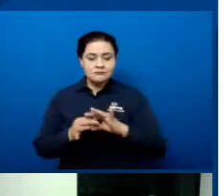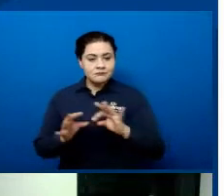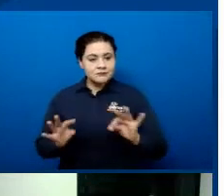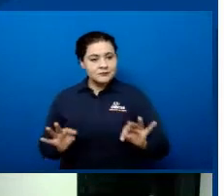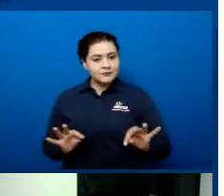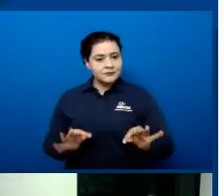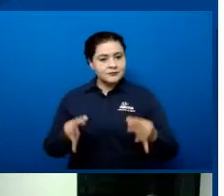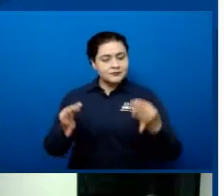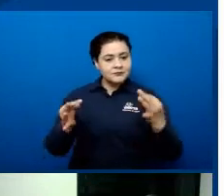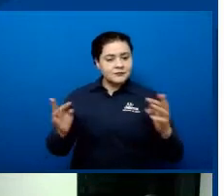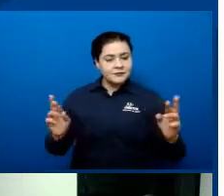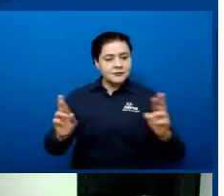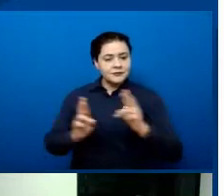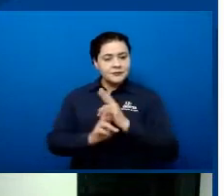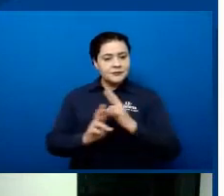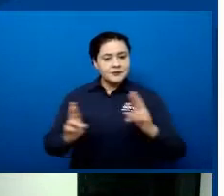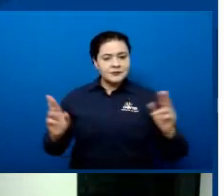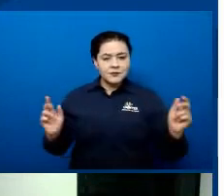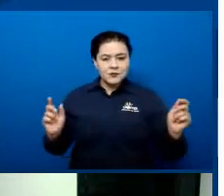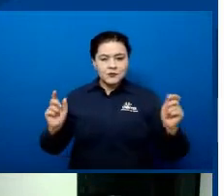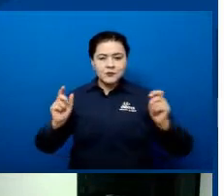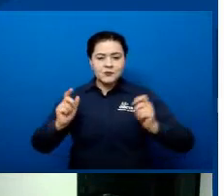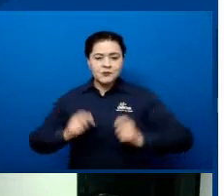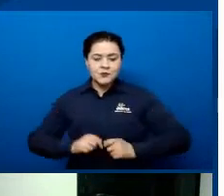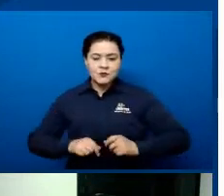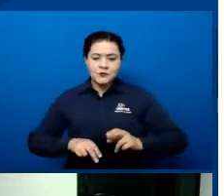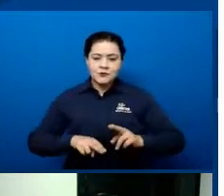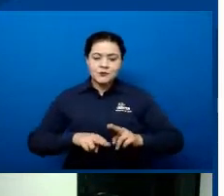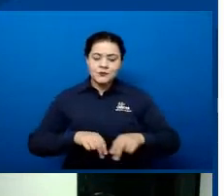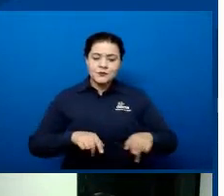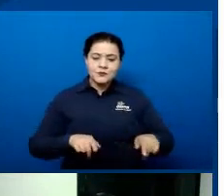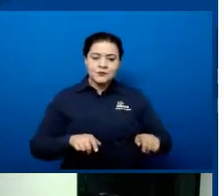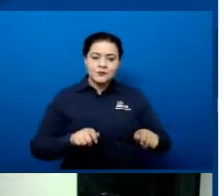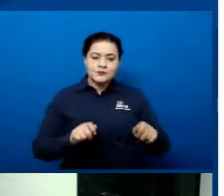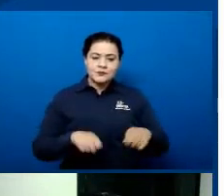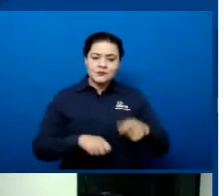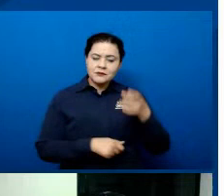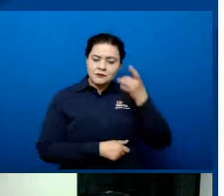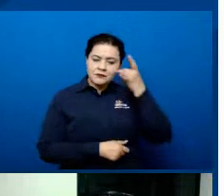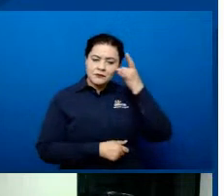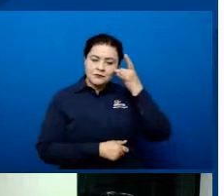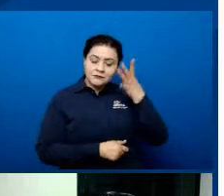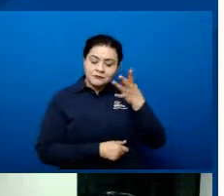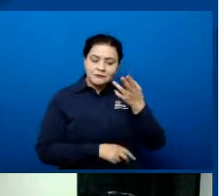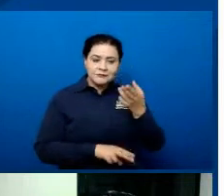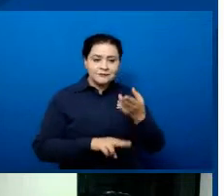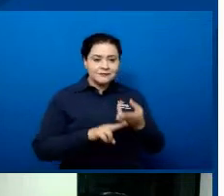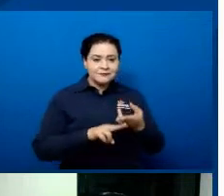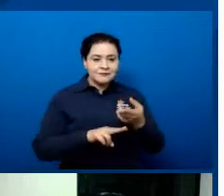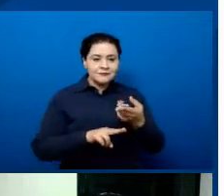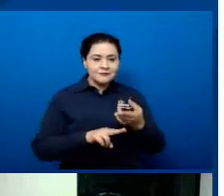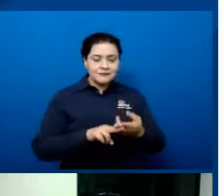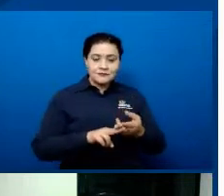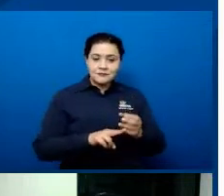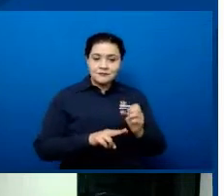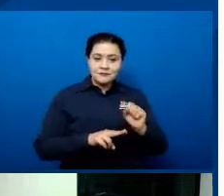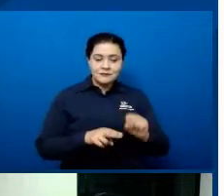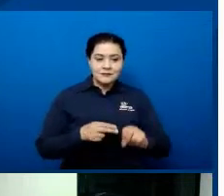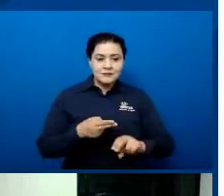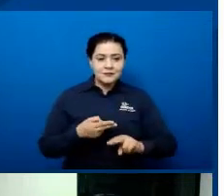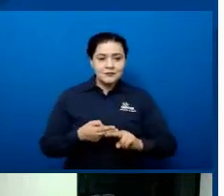a relação com essa competência. Né? Então, é muito fácil de se utilizar isso aí, utilizando